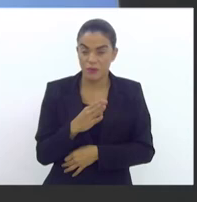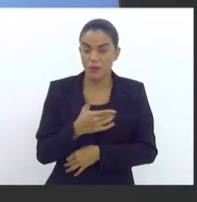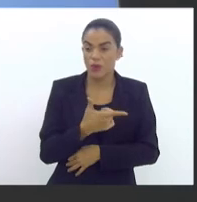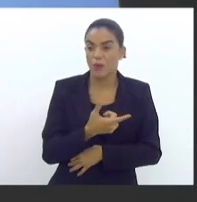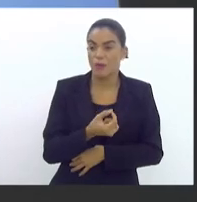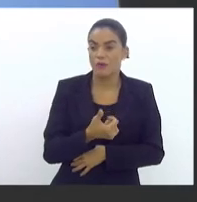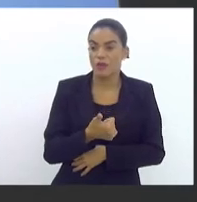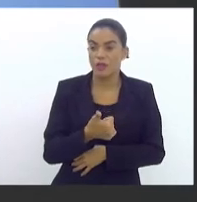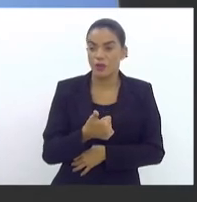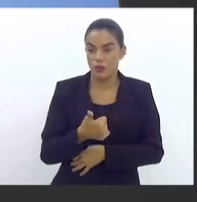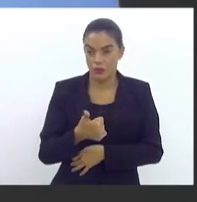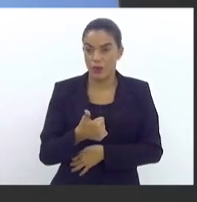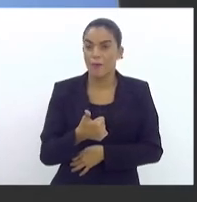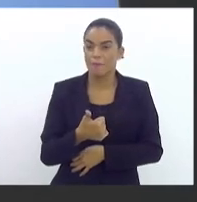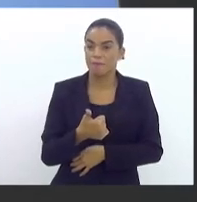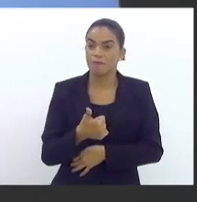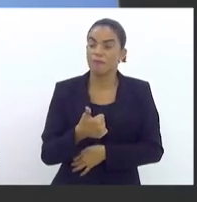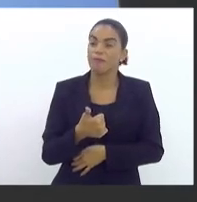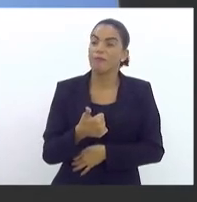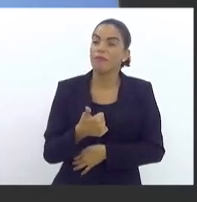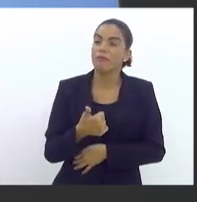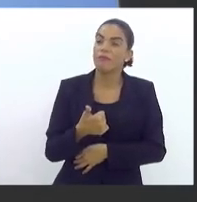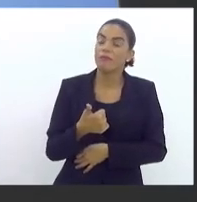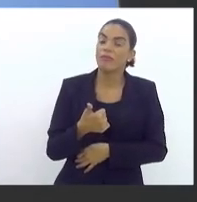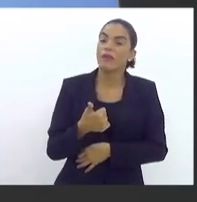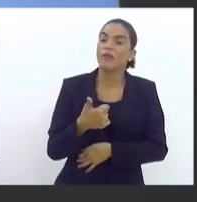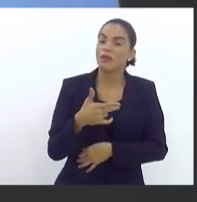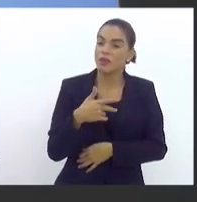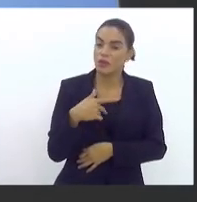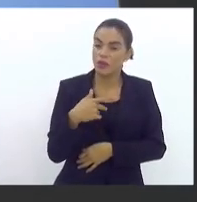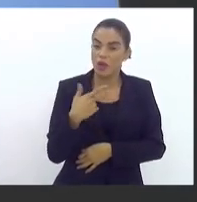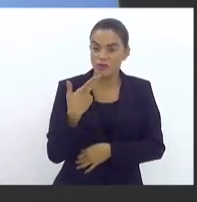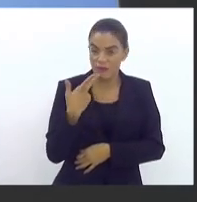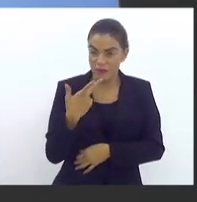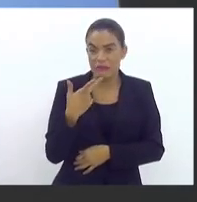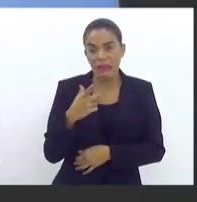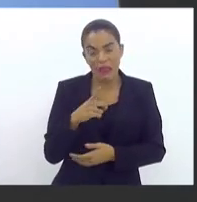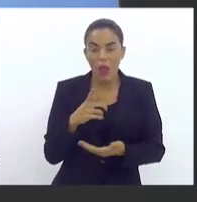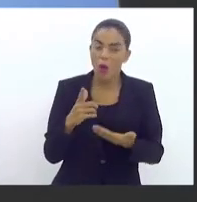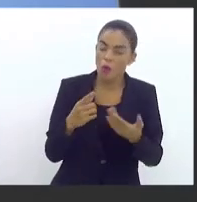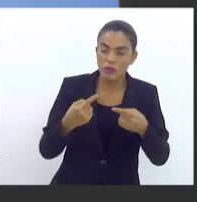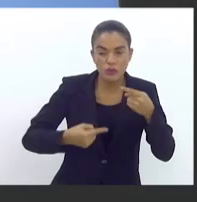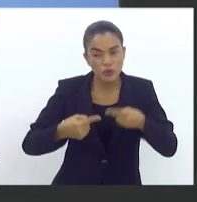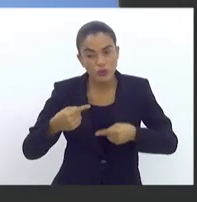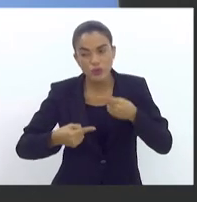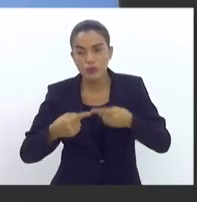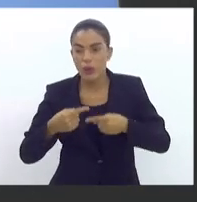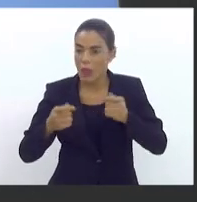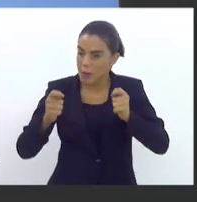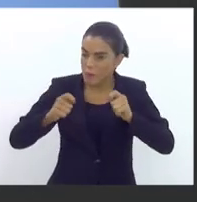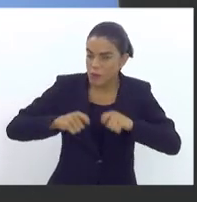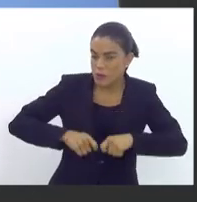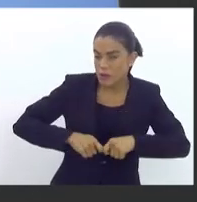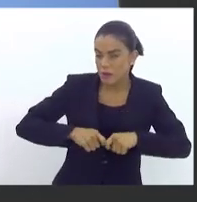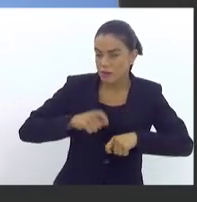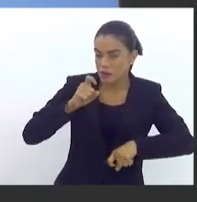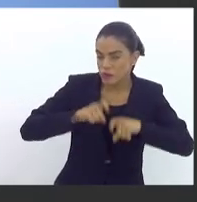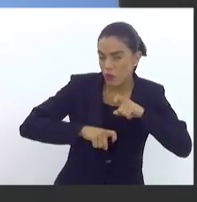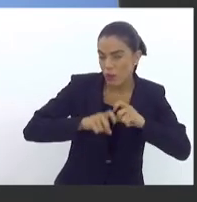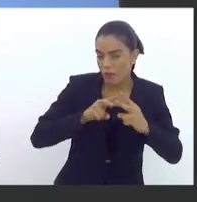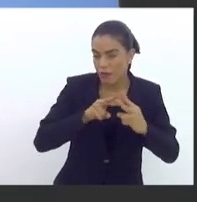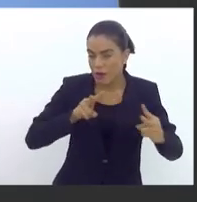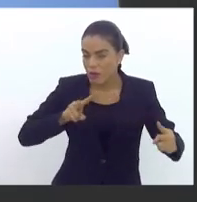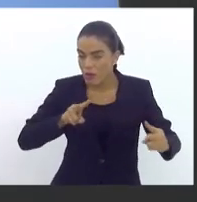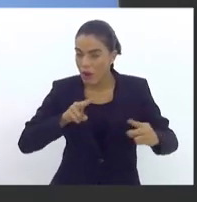2021 né os super virtual para a primeira vez ainda nós temos que controvérsias ainda né se é possível estupro através de redes sociais